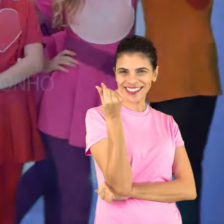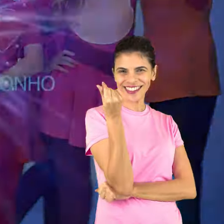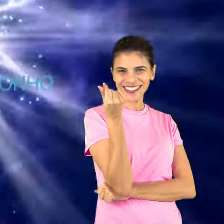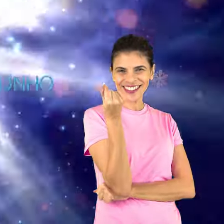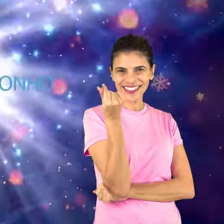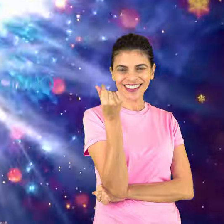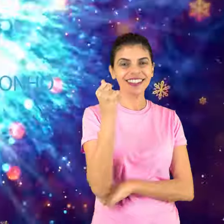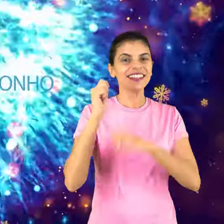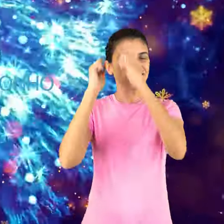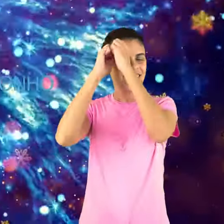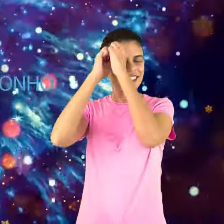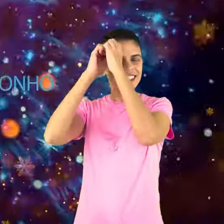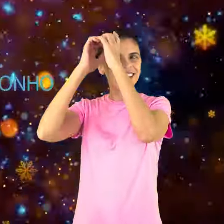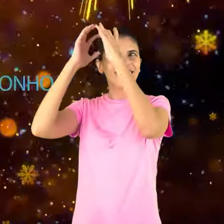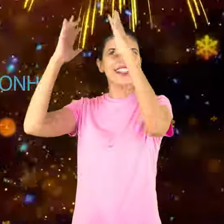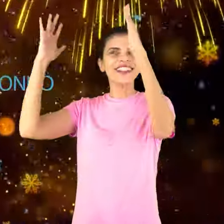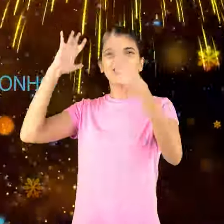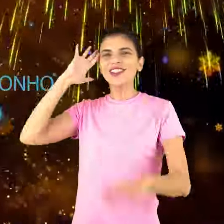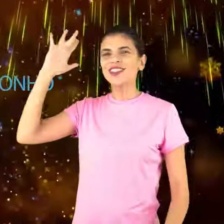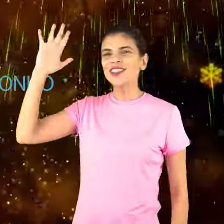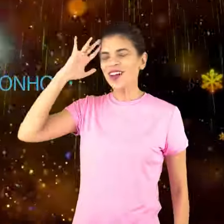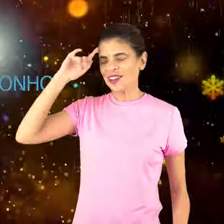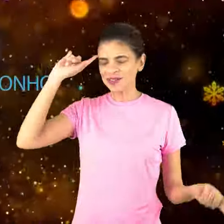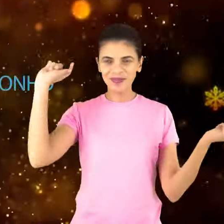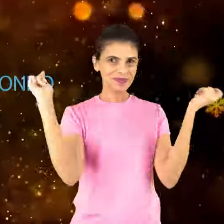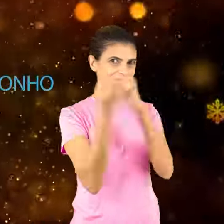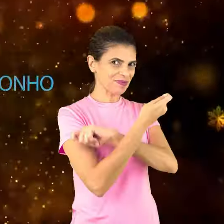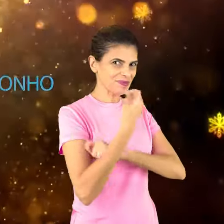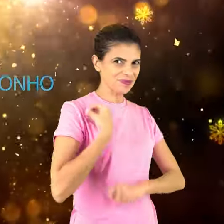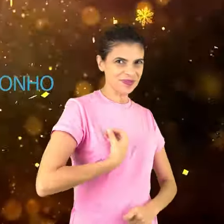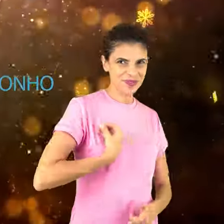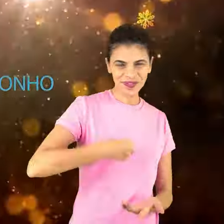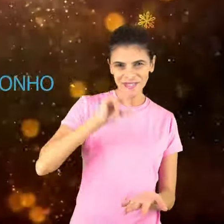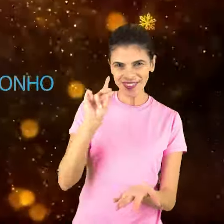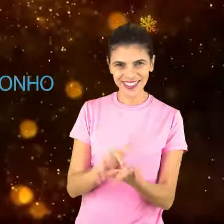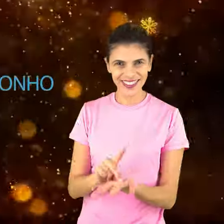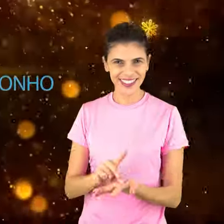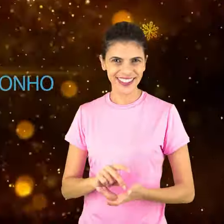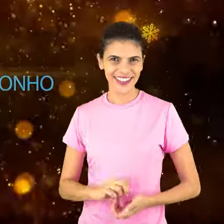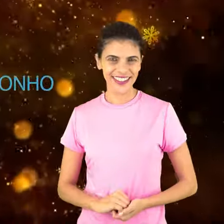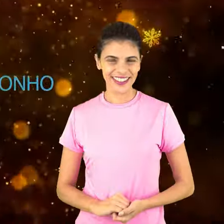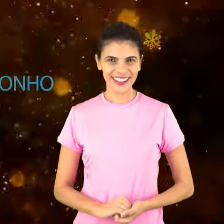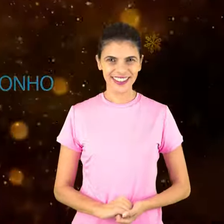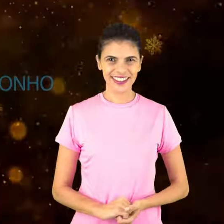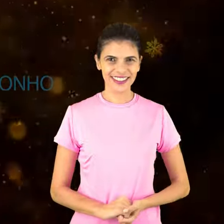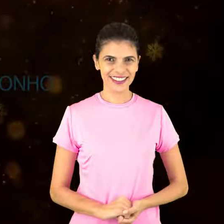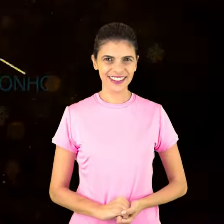Aqui você pode viver o seu sonho.